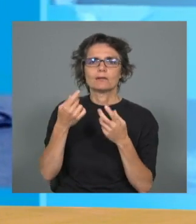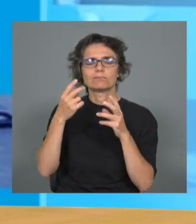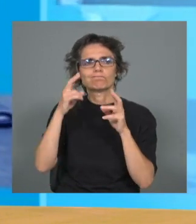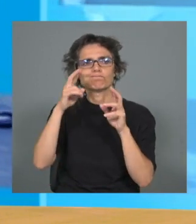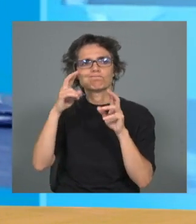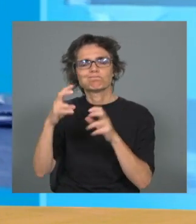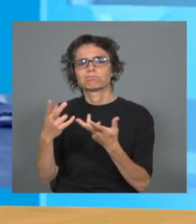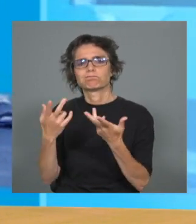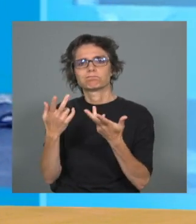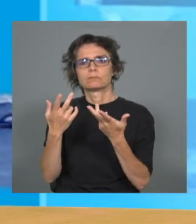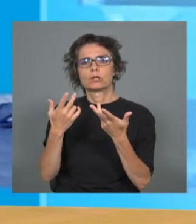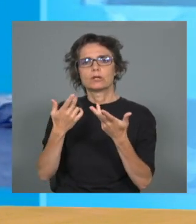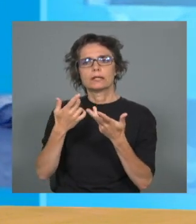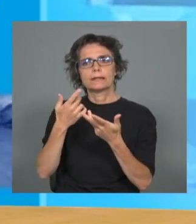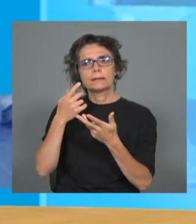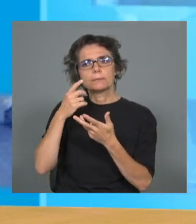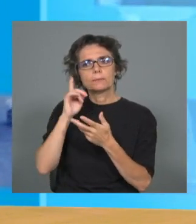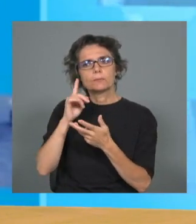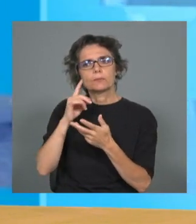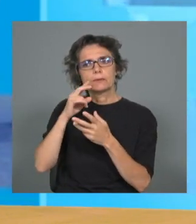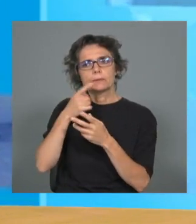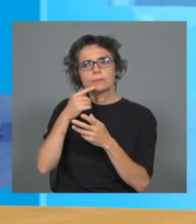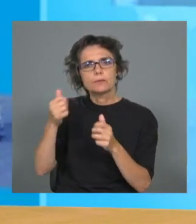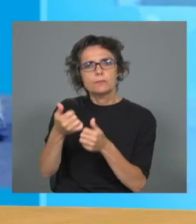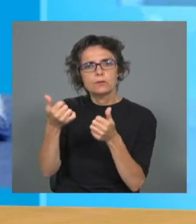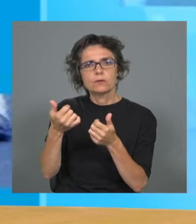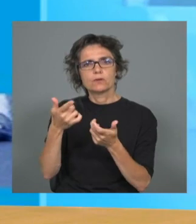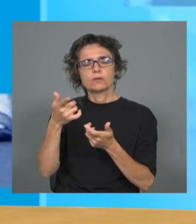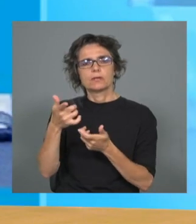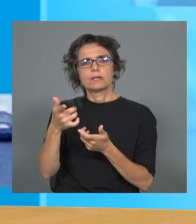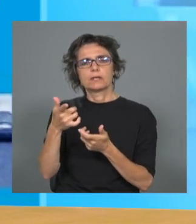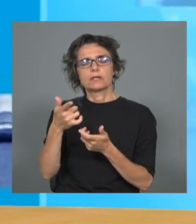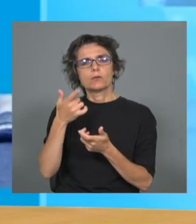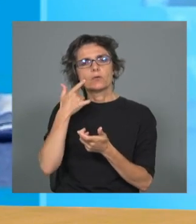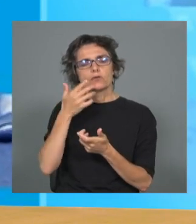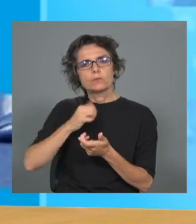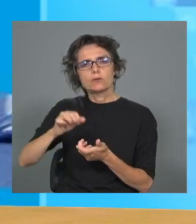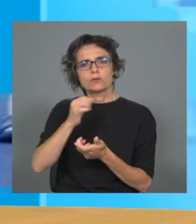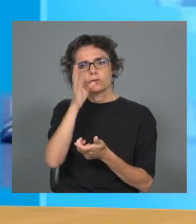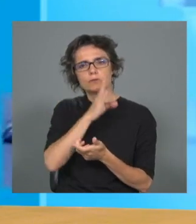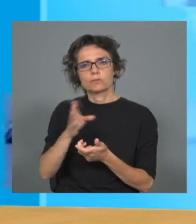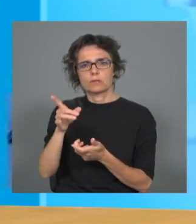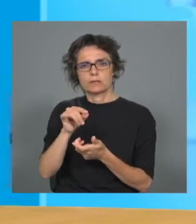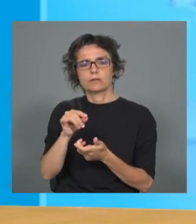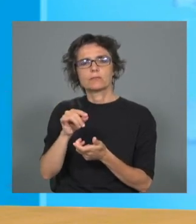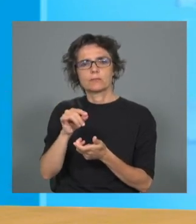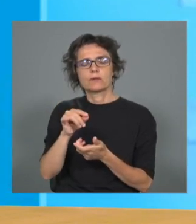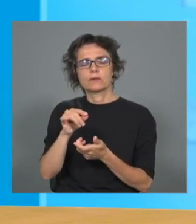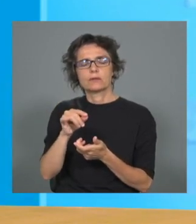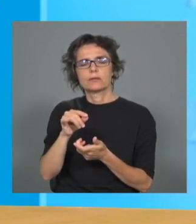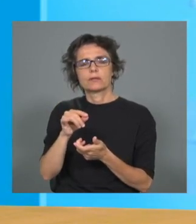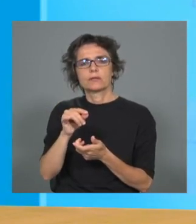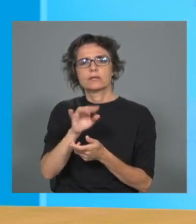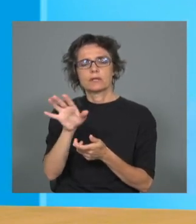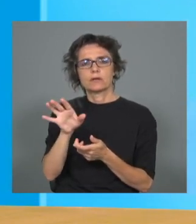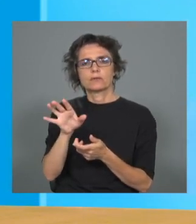que necessita de ser explorada, e trazer aquilo que é o nosso conhecimento da prática e juntar-lhe, acrescentar-lhe